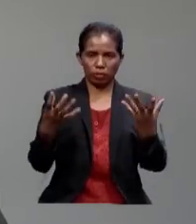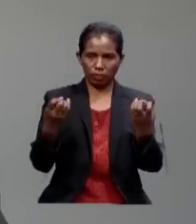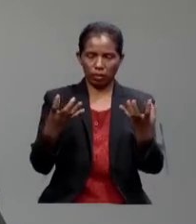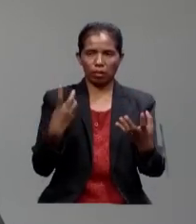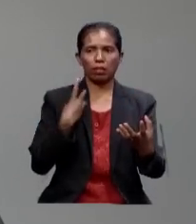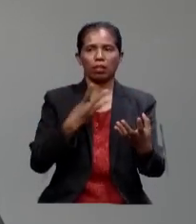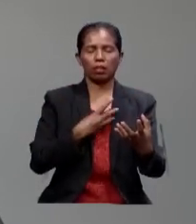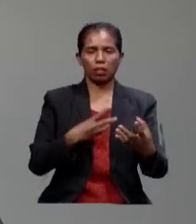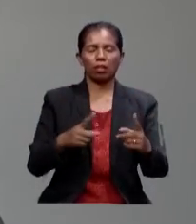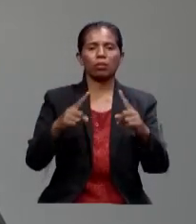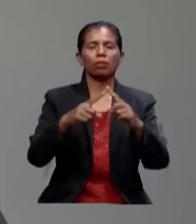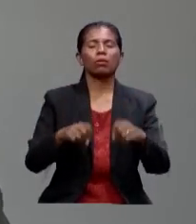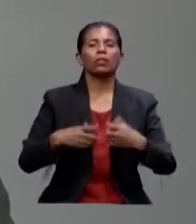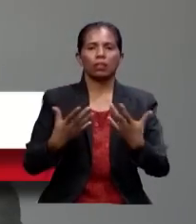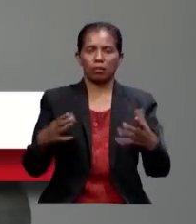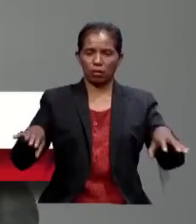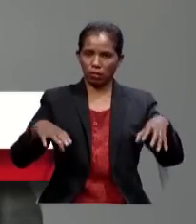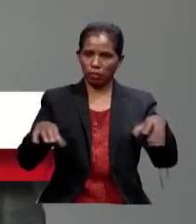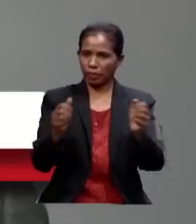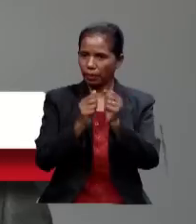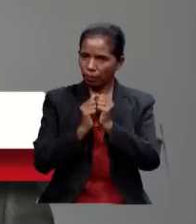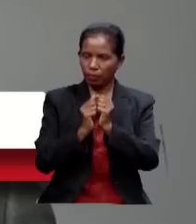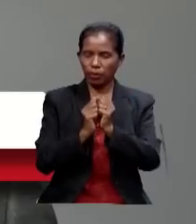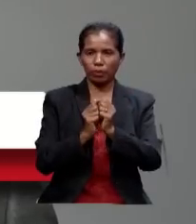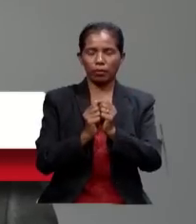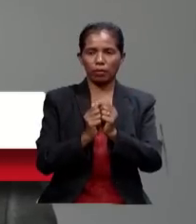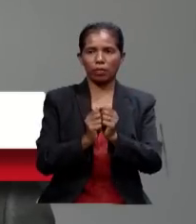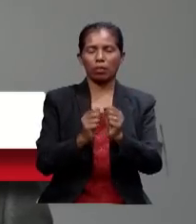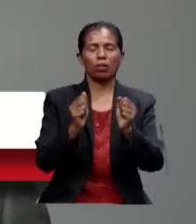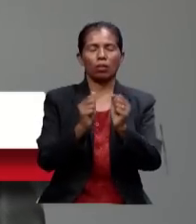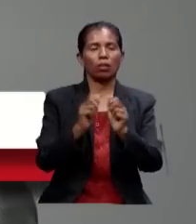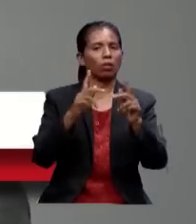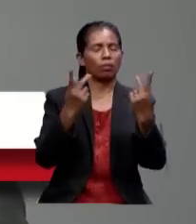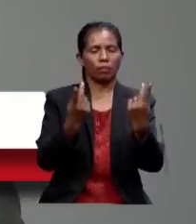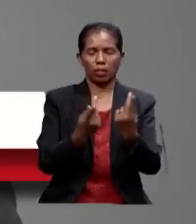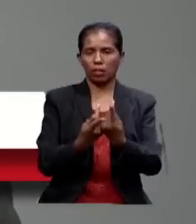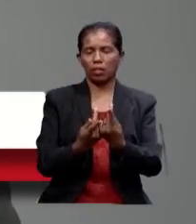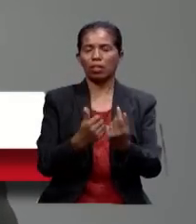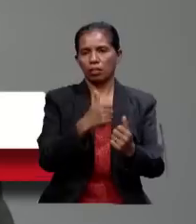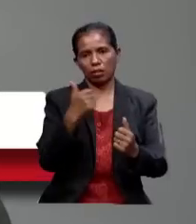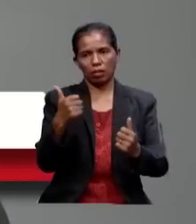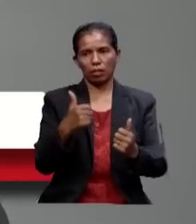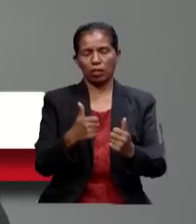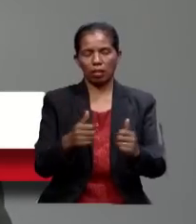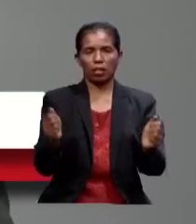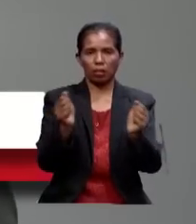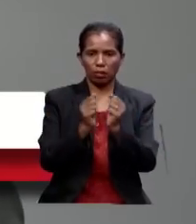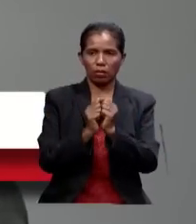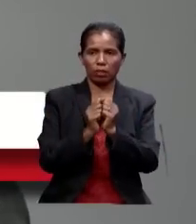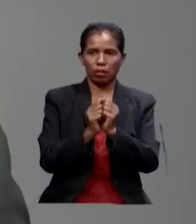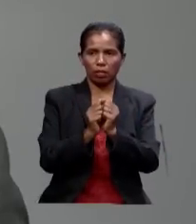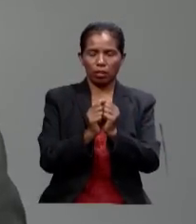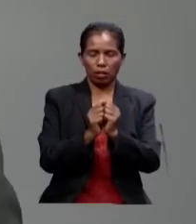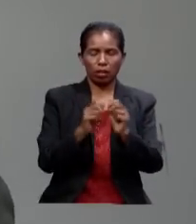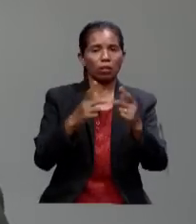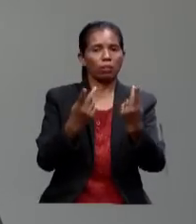refere ao insamak do serviço a moto que é setores balum e entre empresários